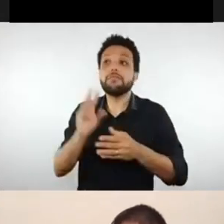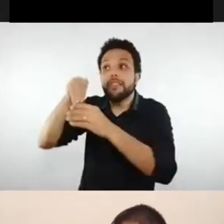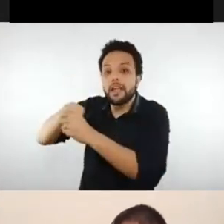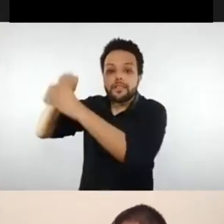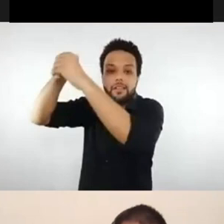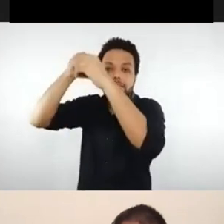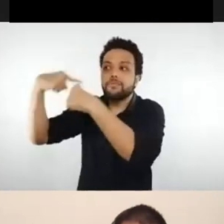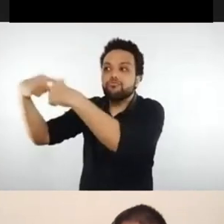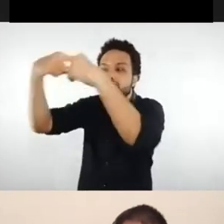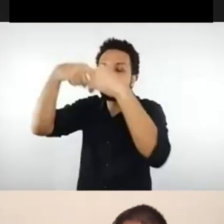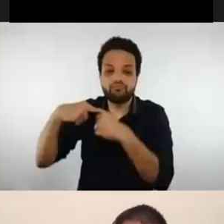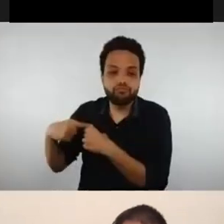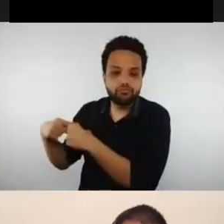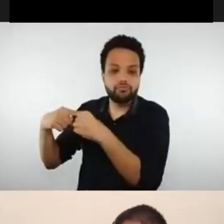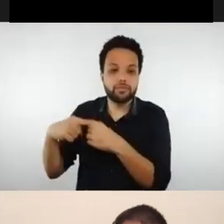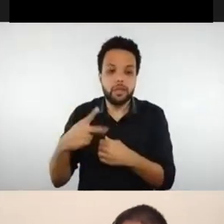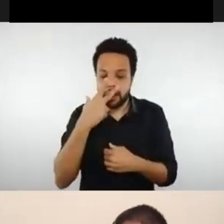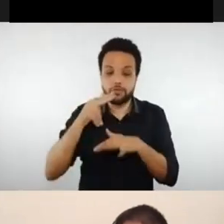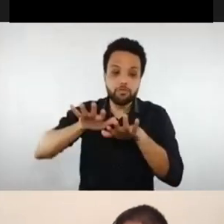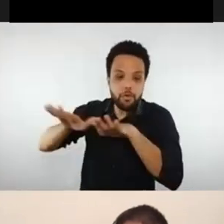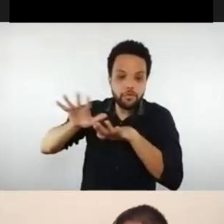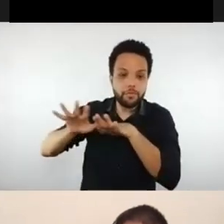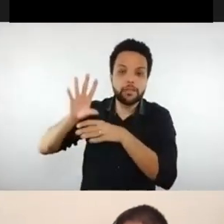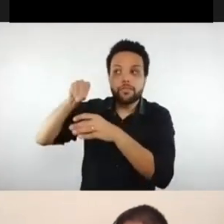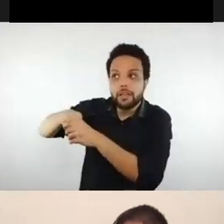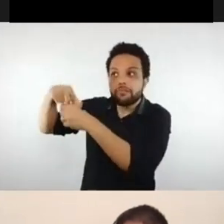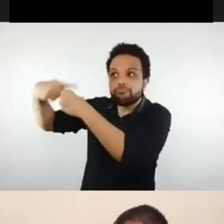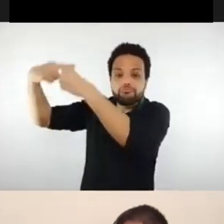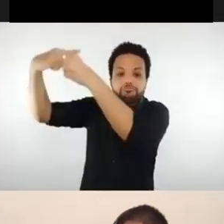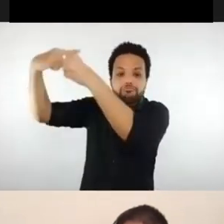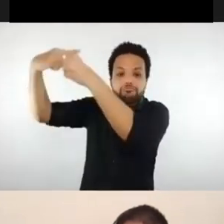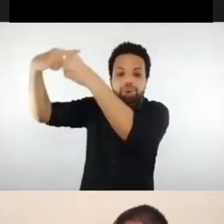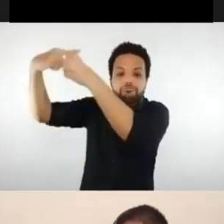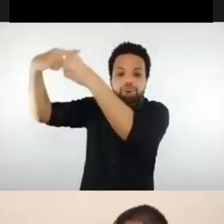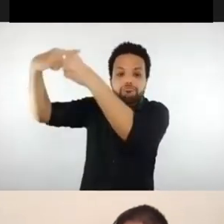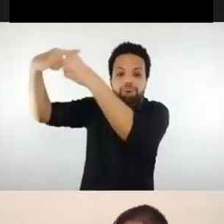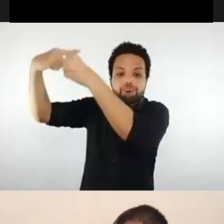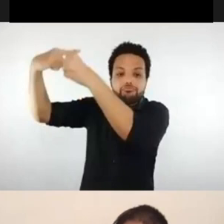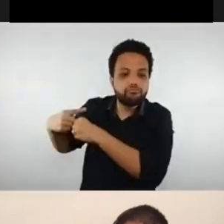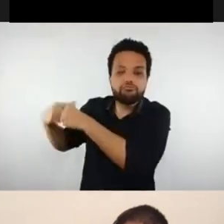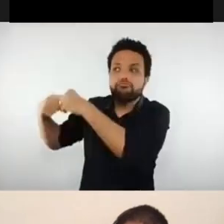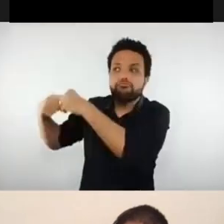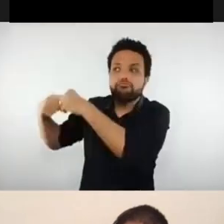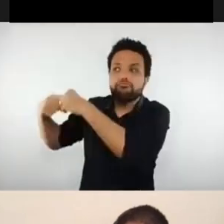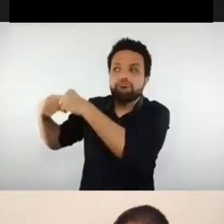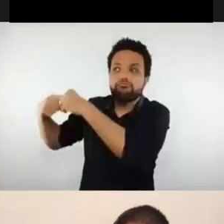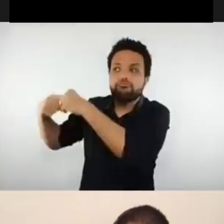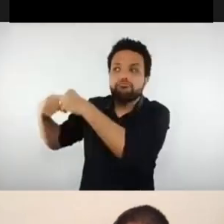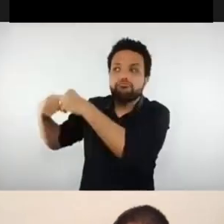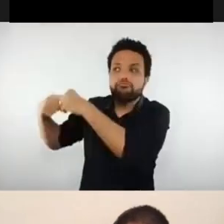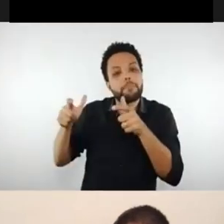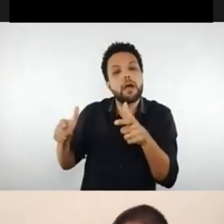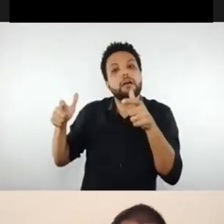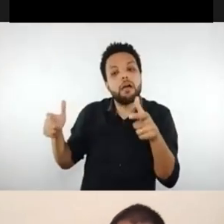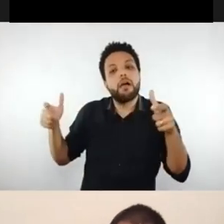as experiências e os movimentos locais, regionais, vão aos poucos, isso é um processo,